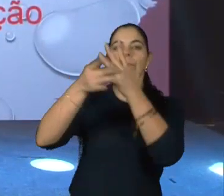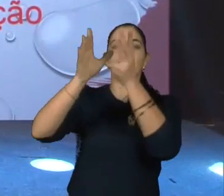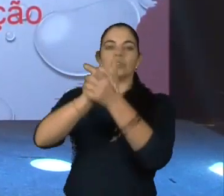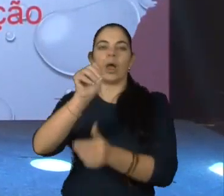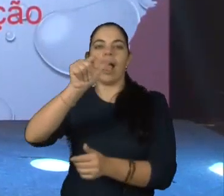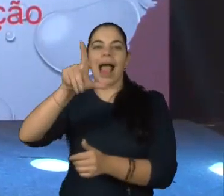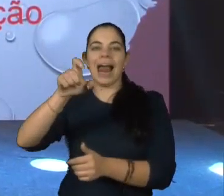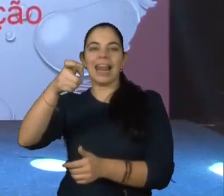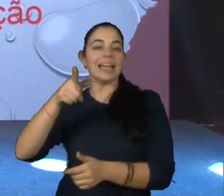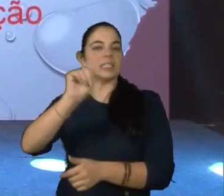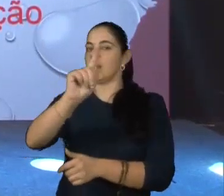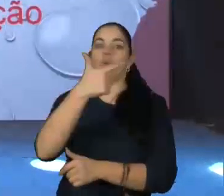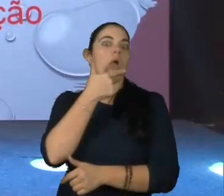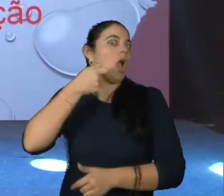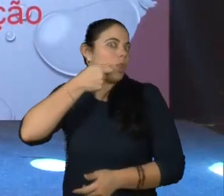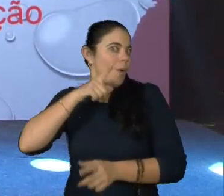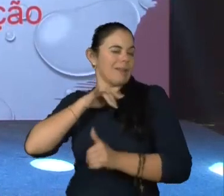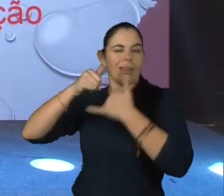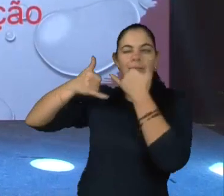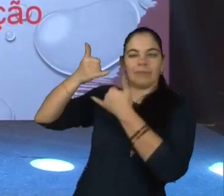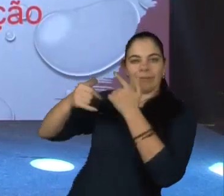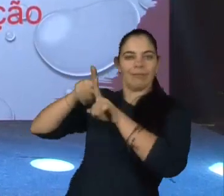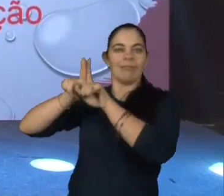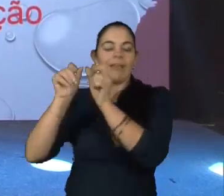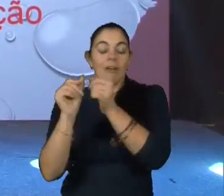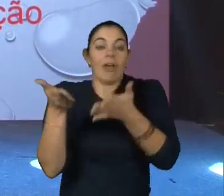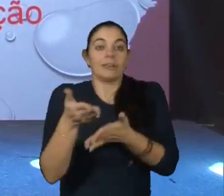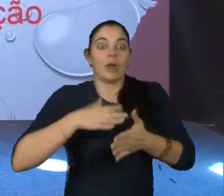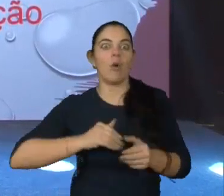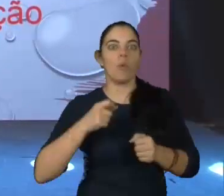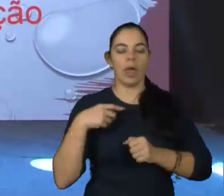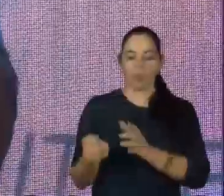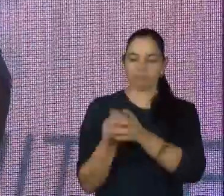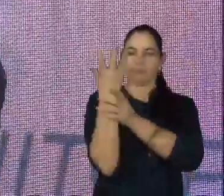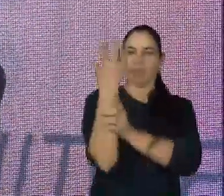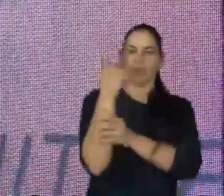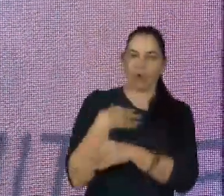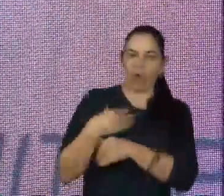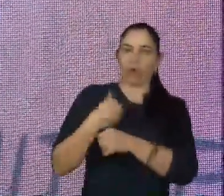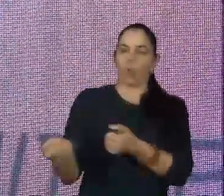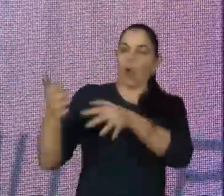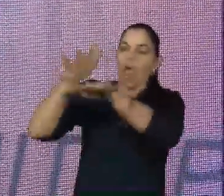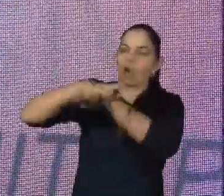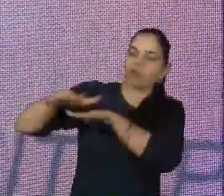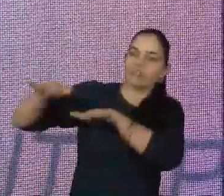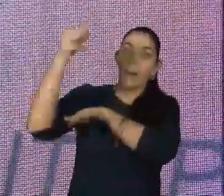Vamos lá. Sou fundadora do Inclusivamente e o slogan é Construção Plural, que é o que eu acredito.